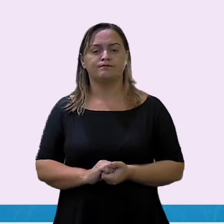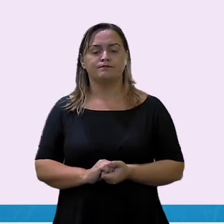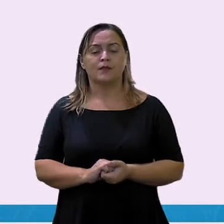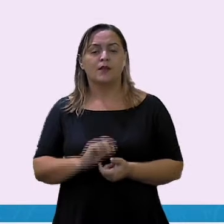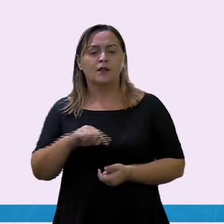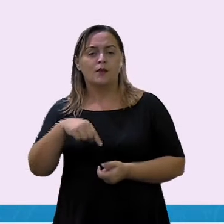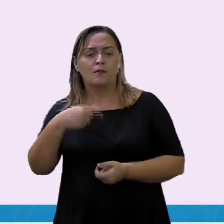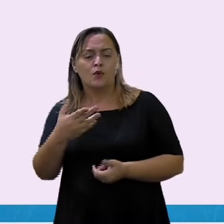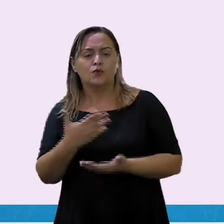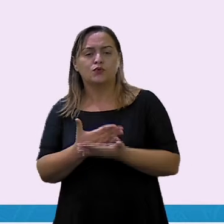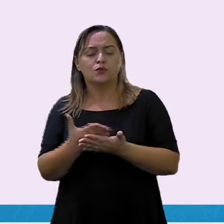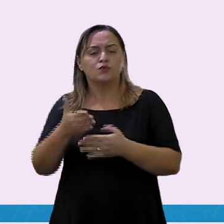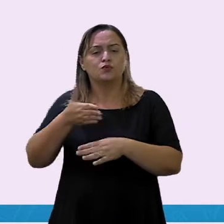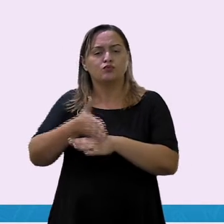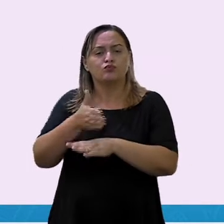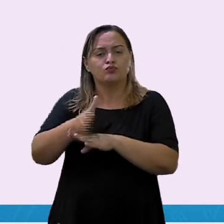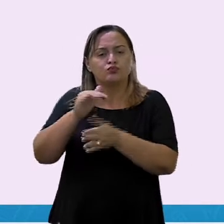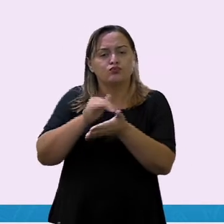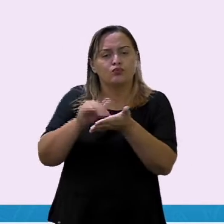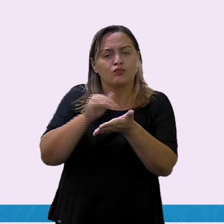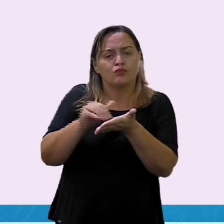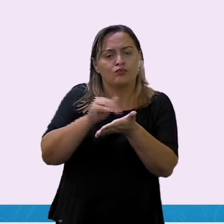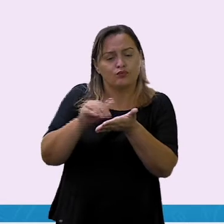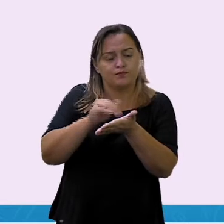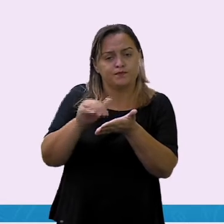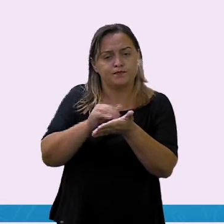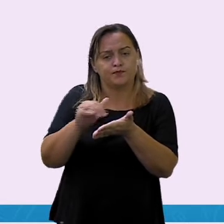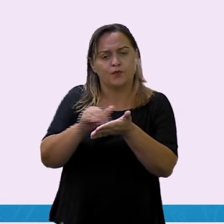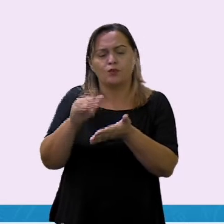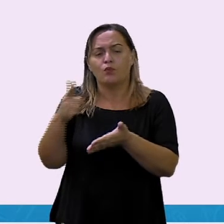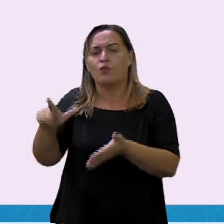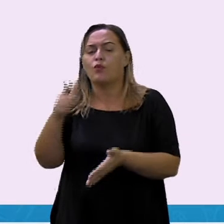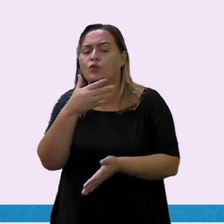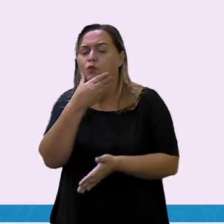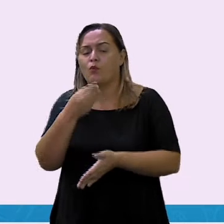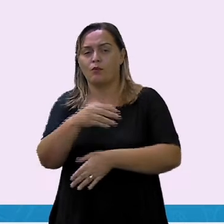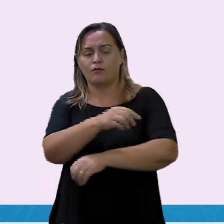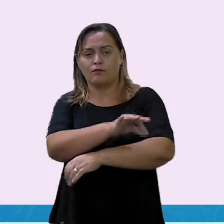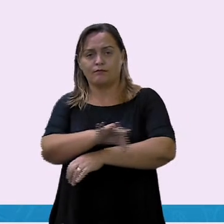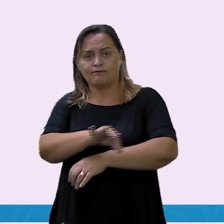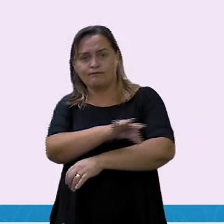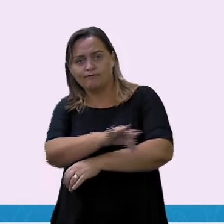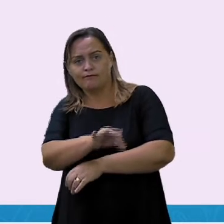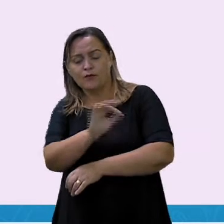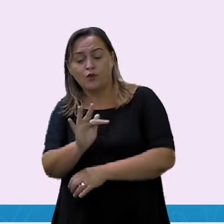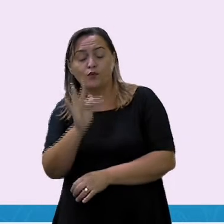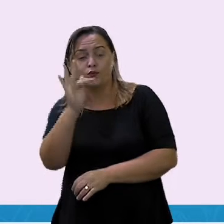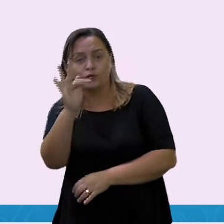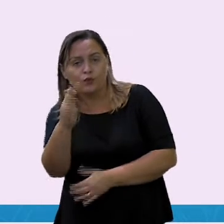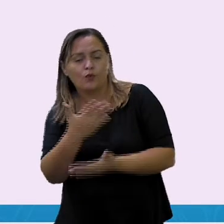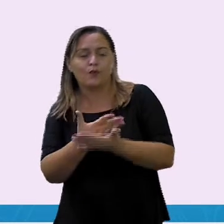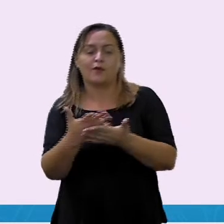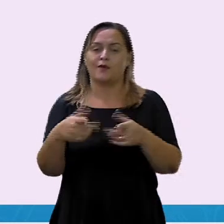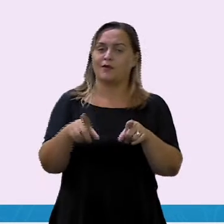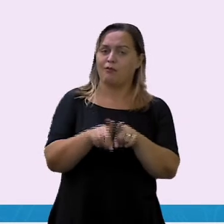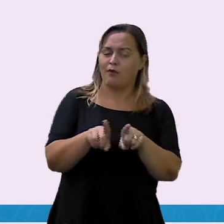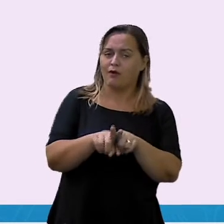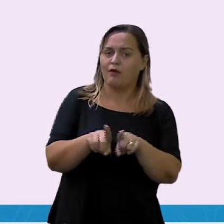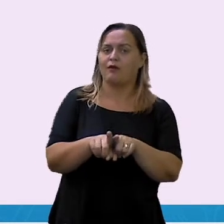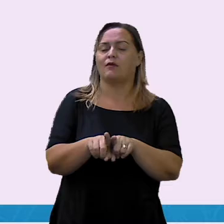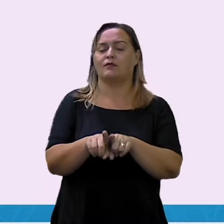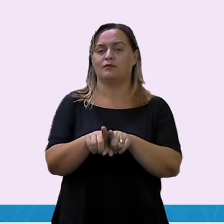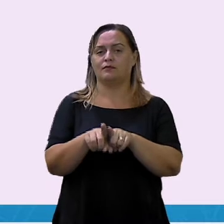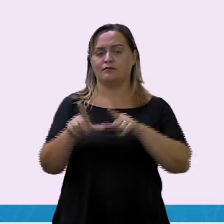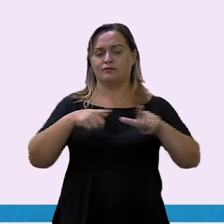urbanista Lúcio Costa, com quem faria muitas parcerias no futuro. Niemeyer também desenvolveu projetos com o